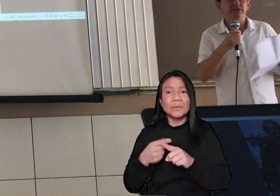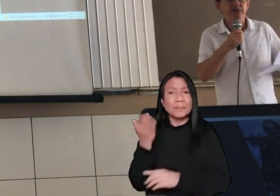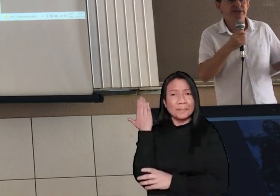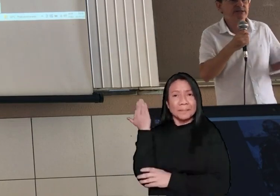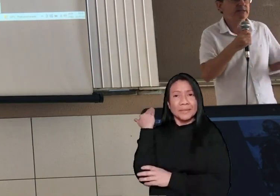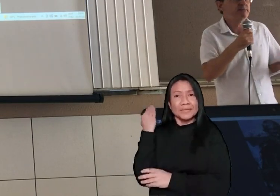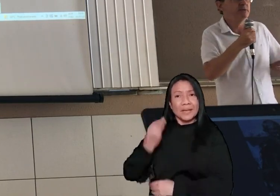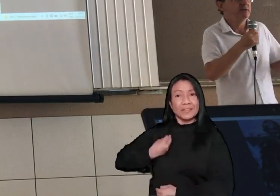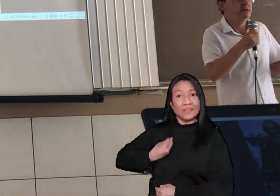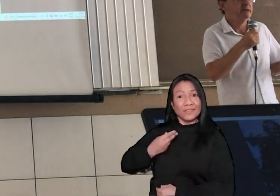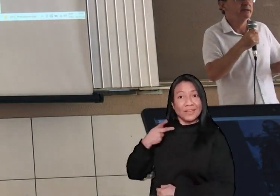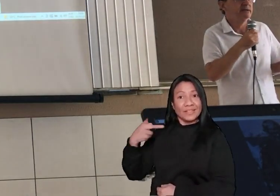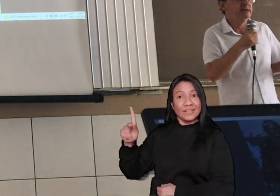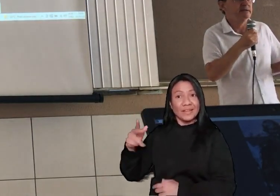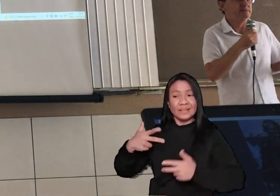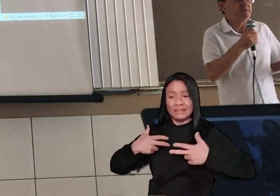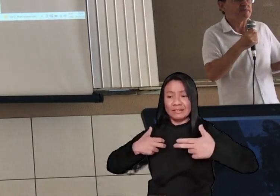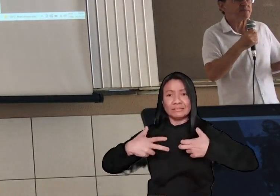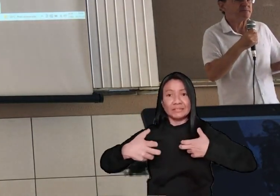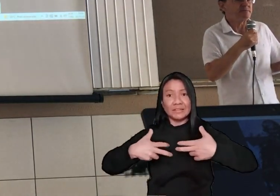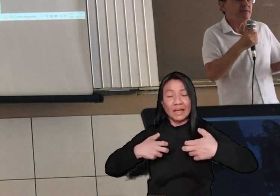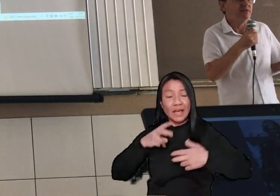morta, passava muita gente